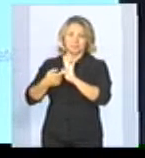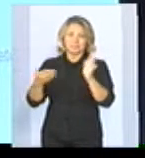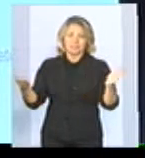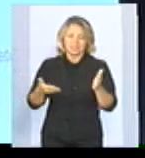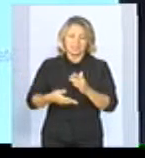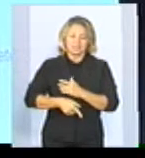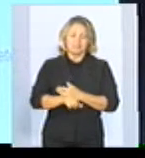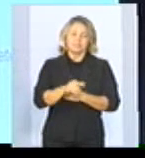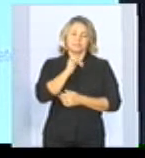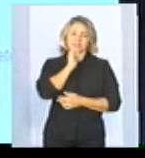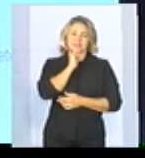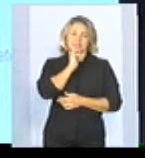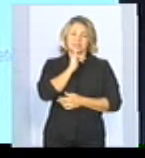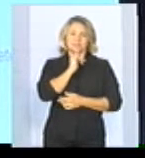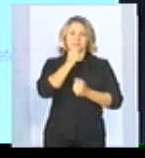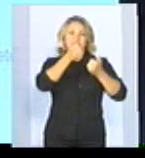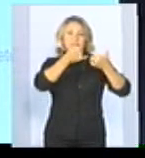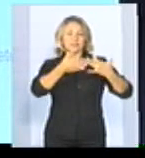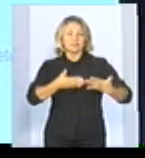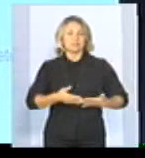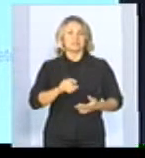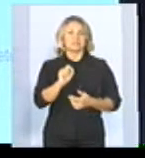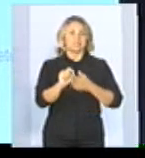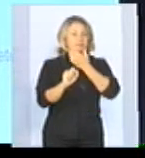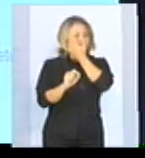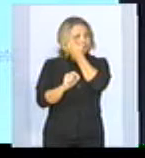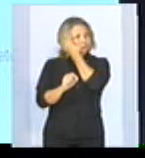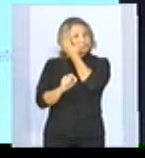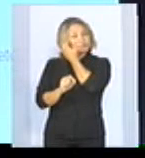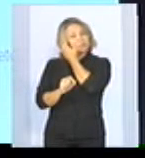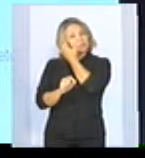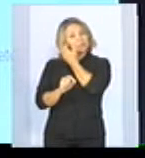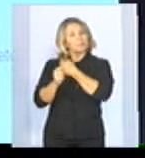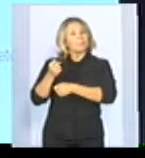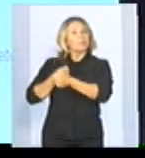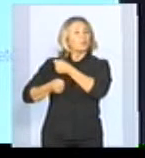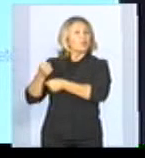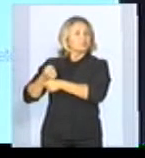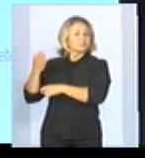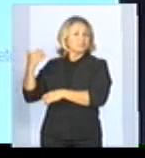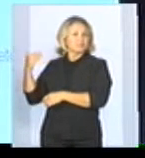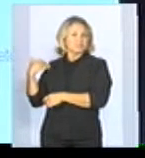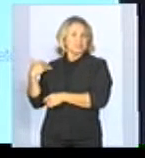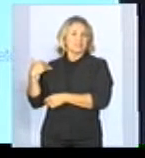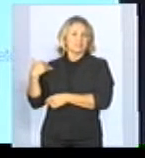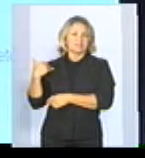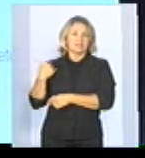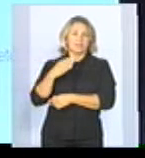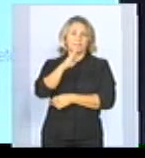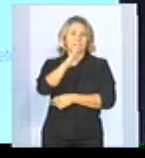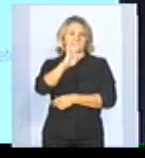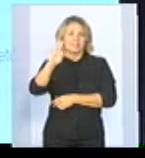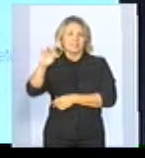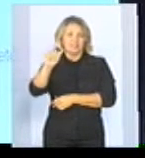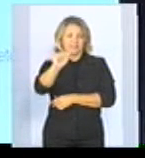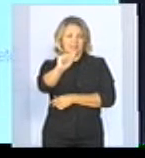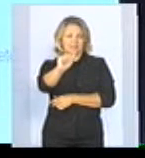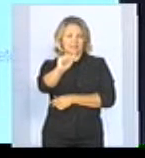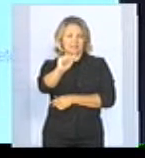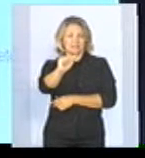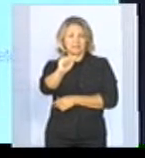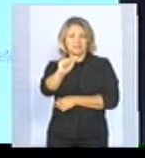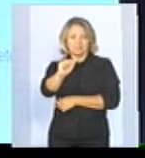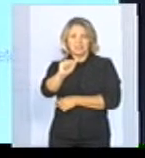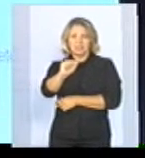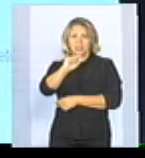consideração é o fato de que no ano passado a bta